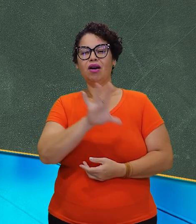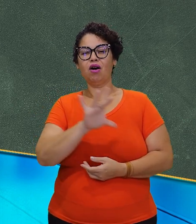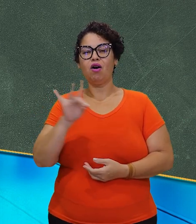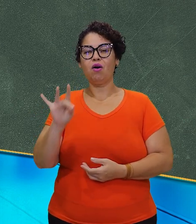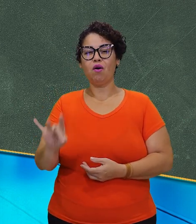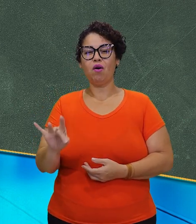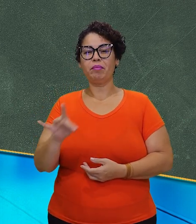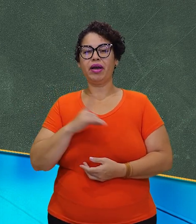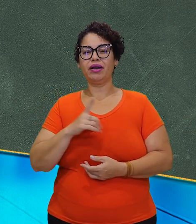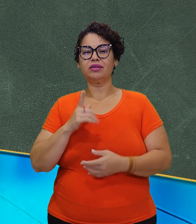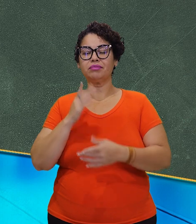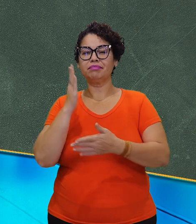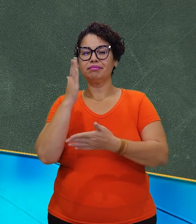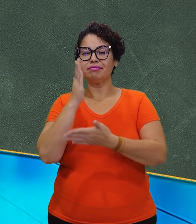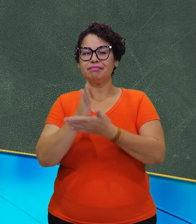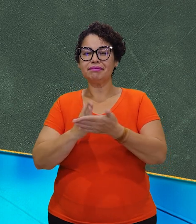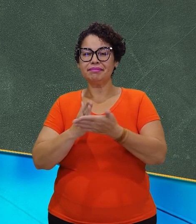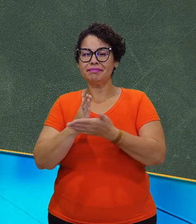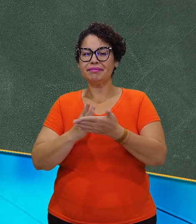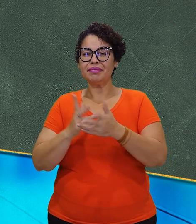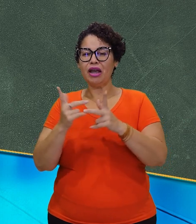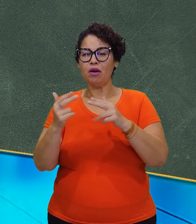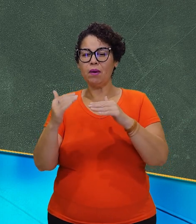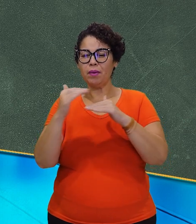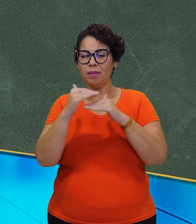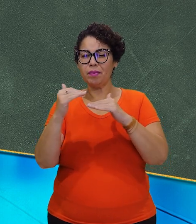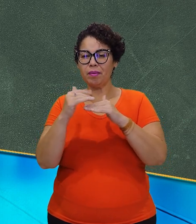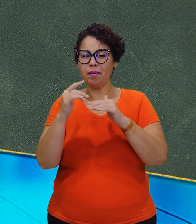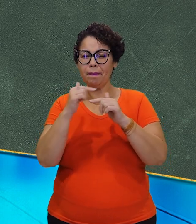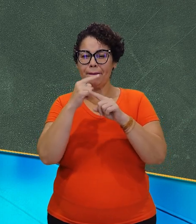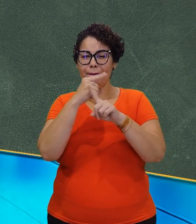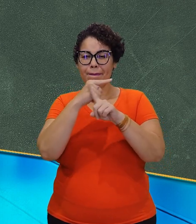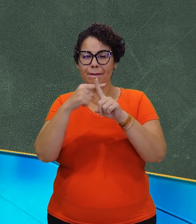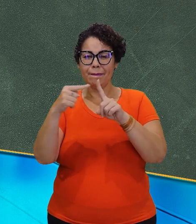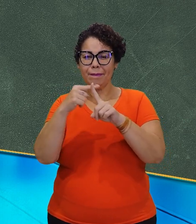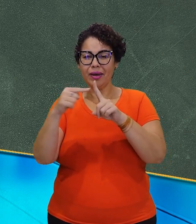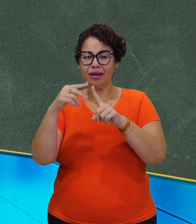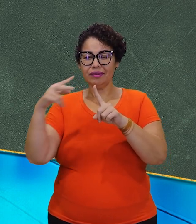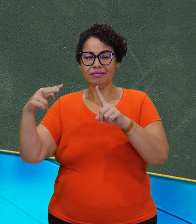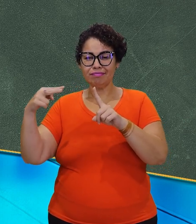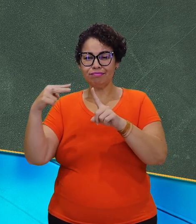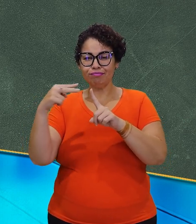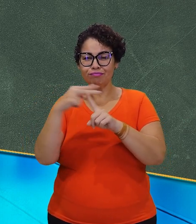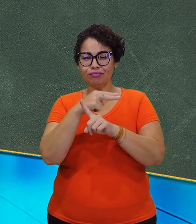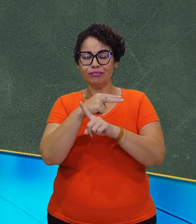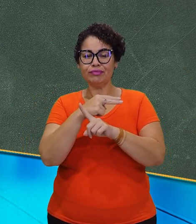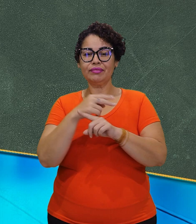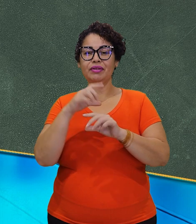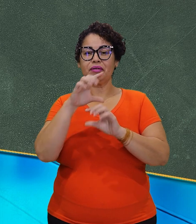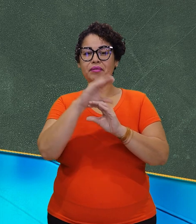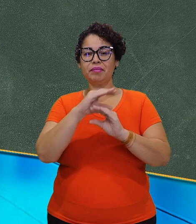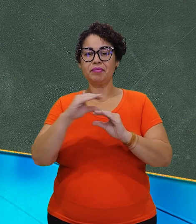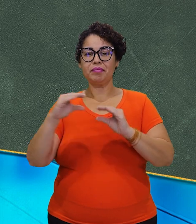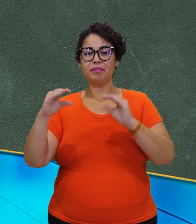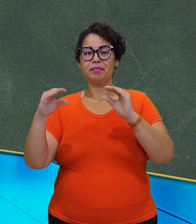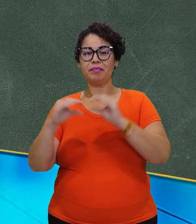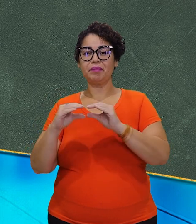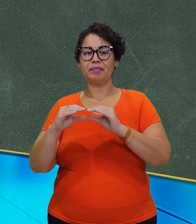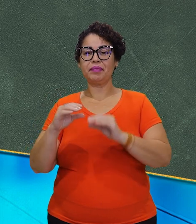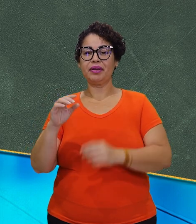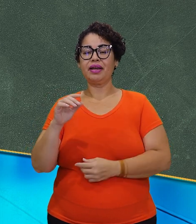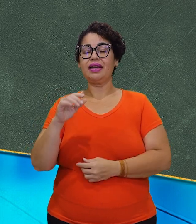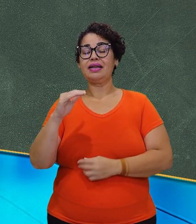cópia bem na metade da altura. Eu achei o meio aqui, ó, e cortei. Aí eu vou pegar